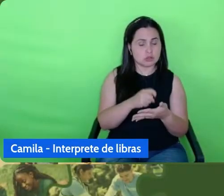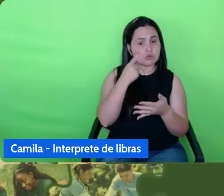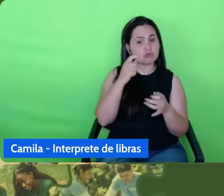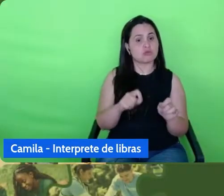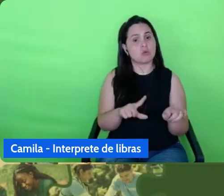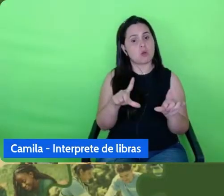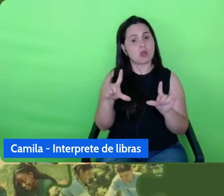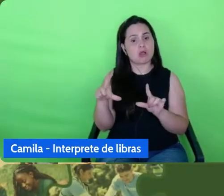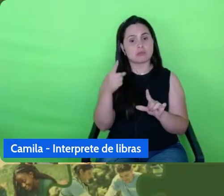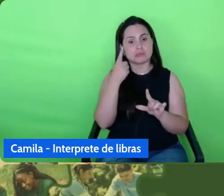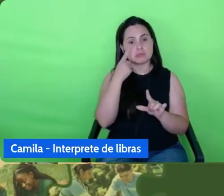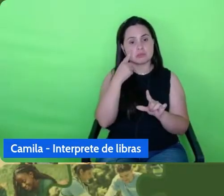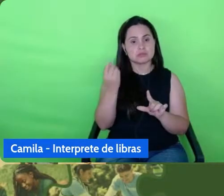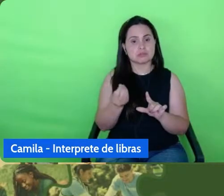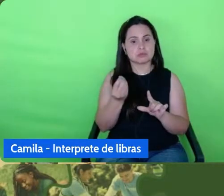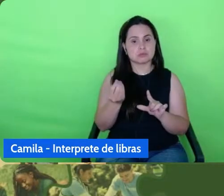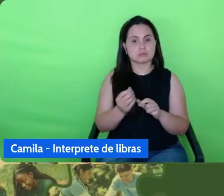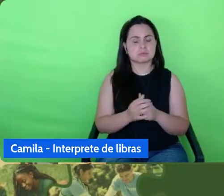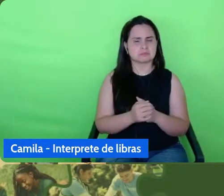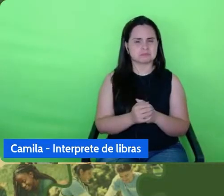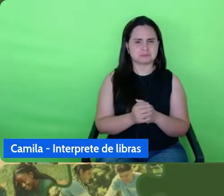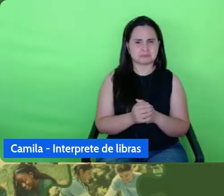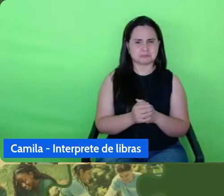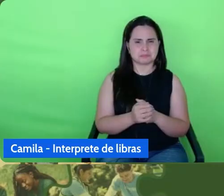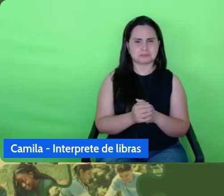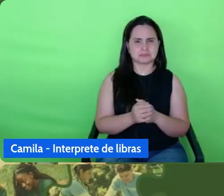que aparece.